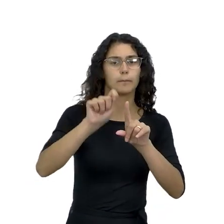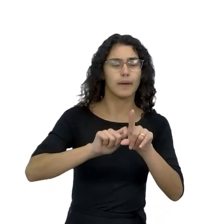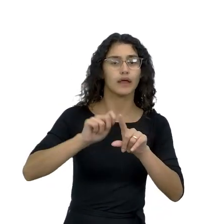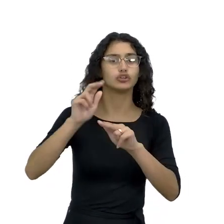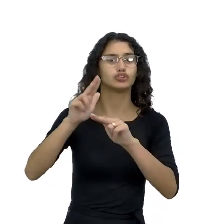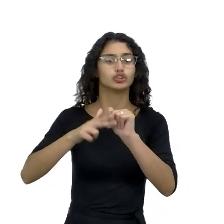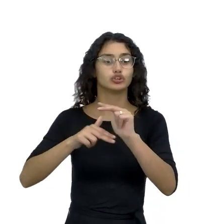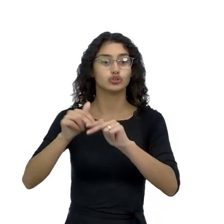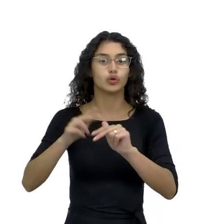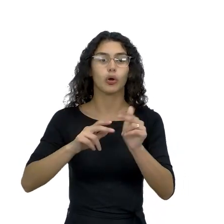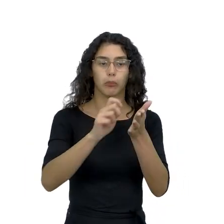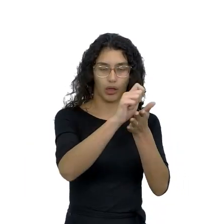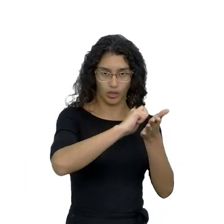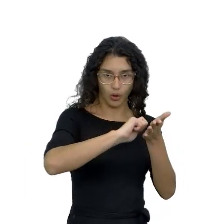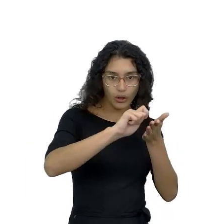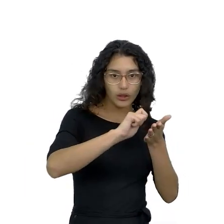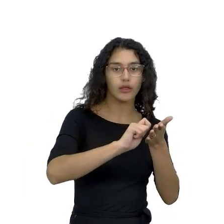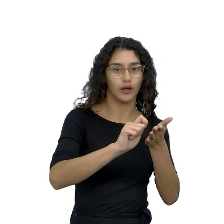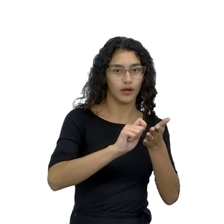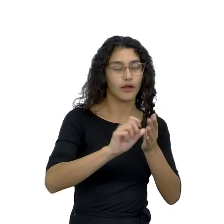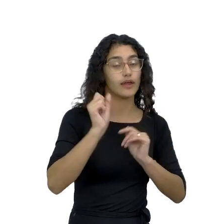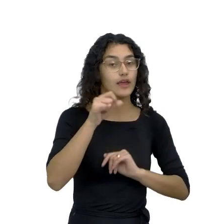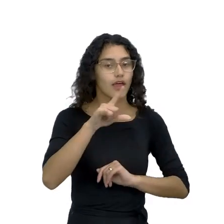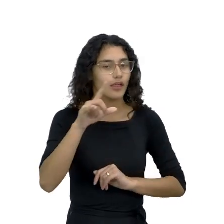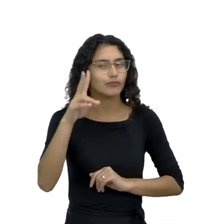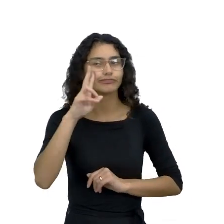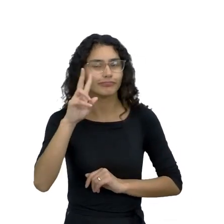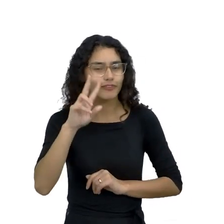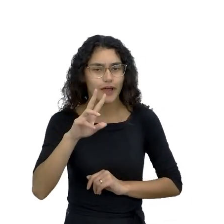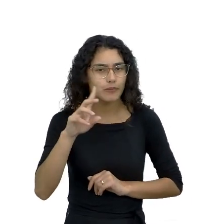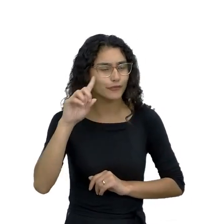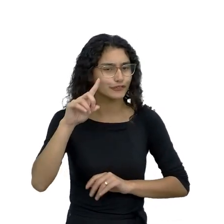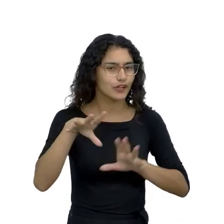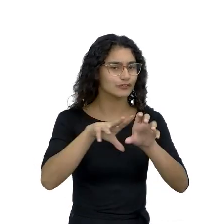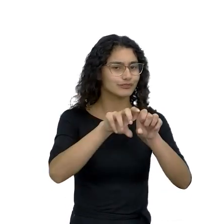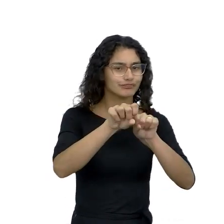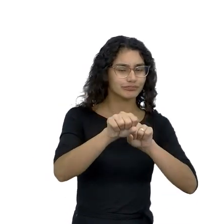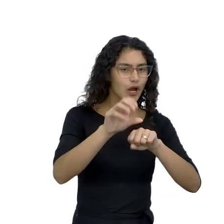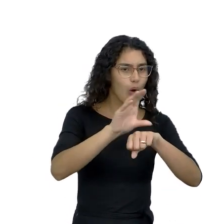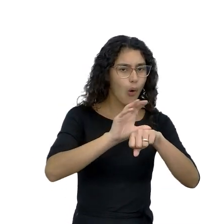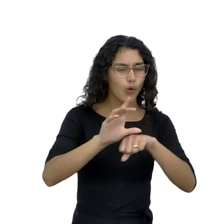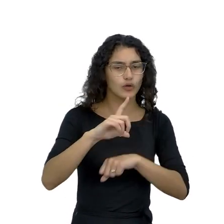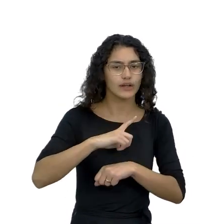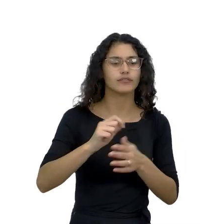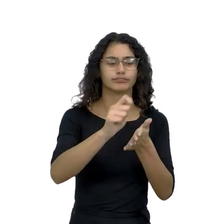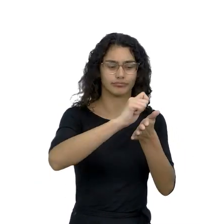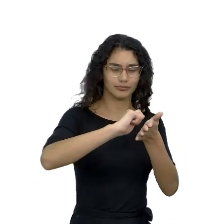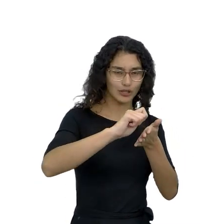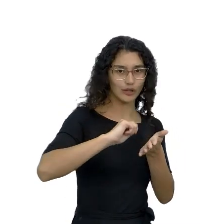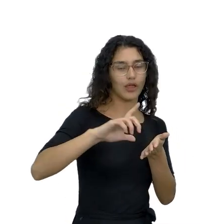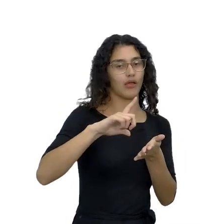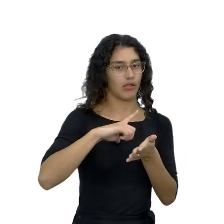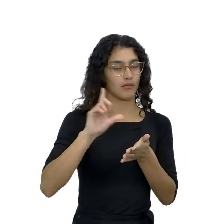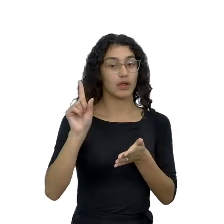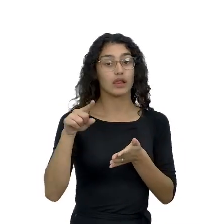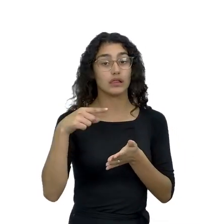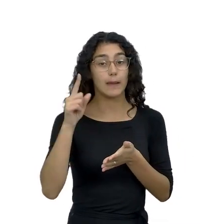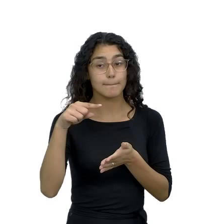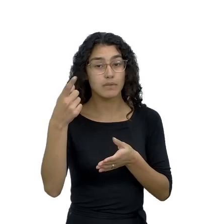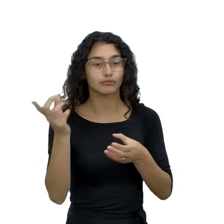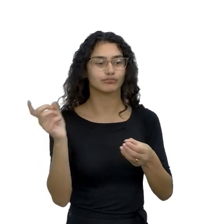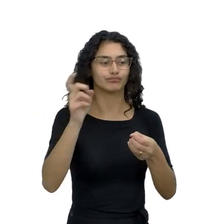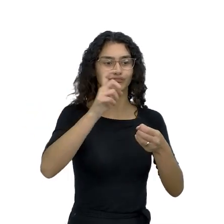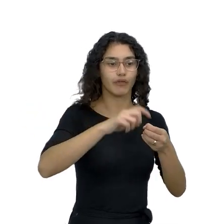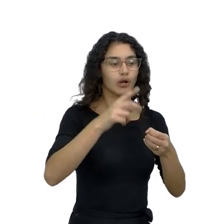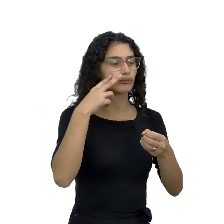junho. Anota aí. Se você não lembra dessa formação, anota aí e depois volta